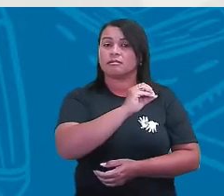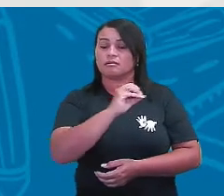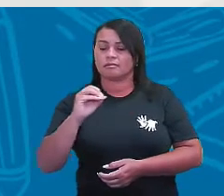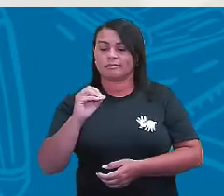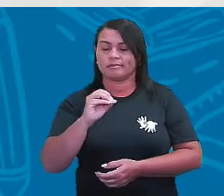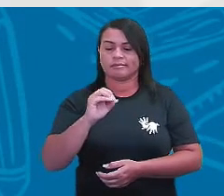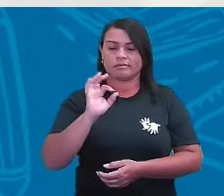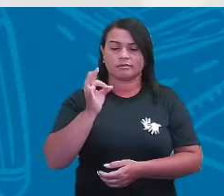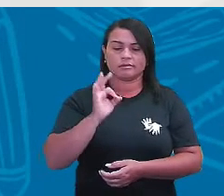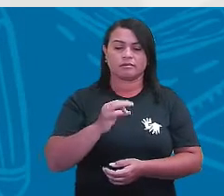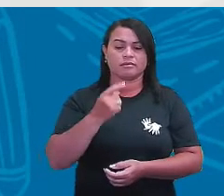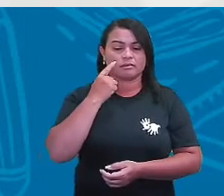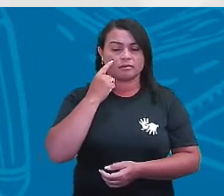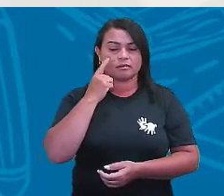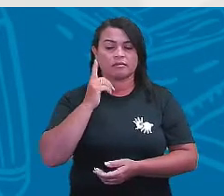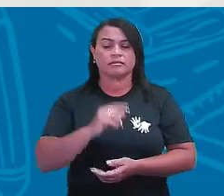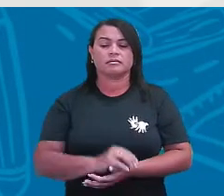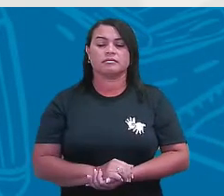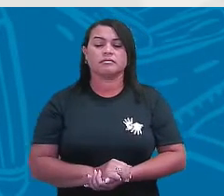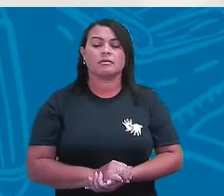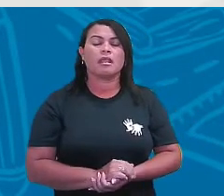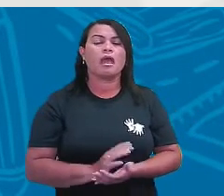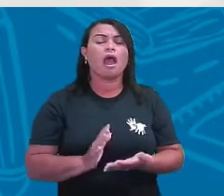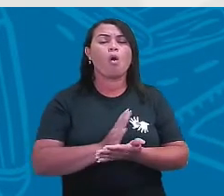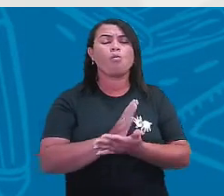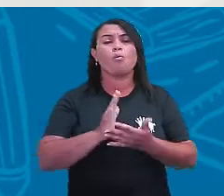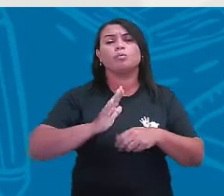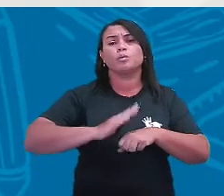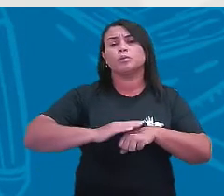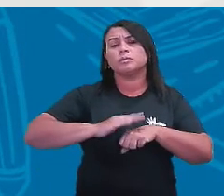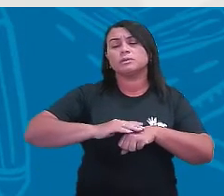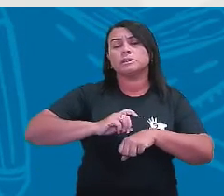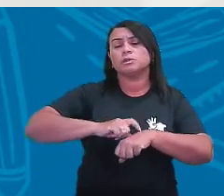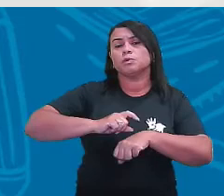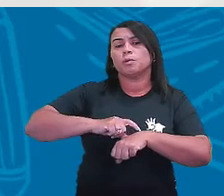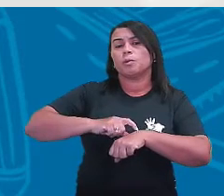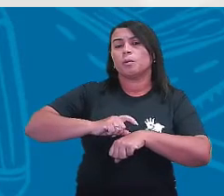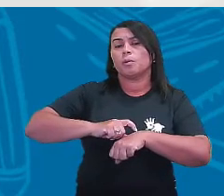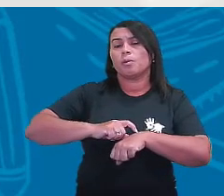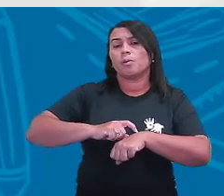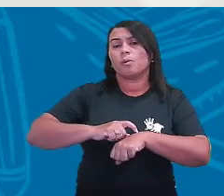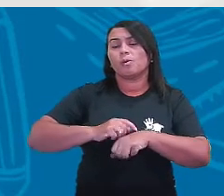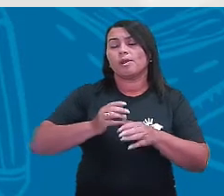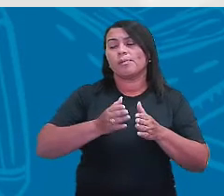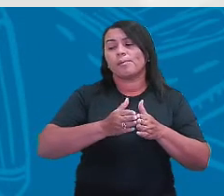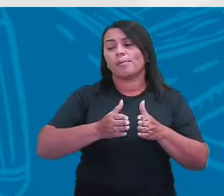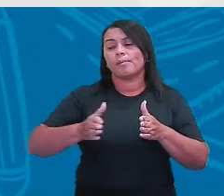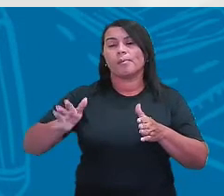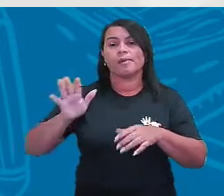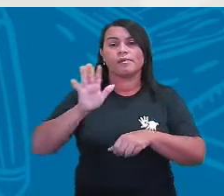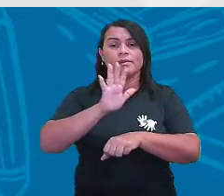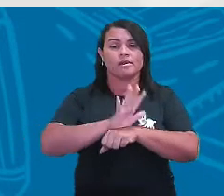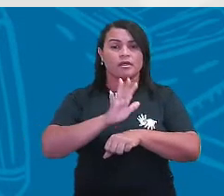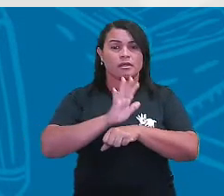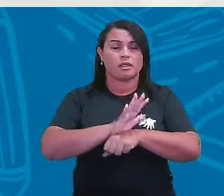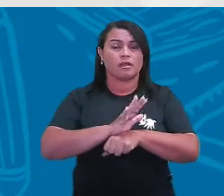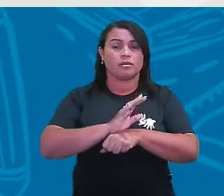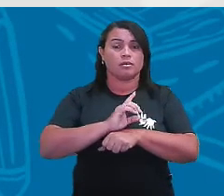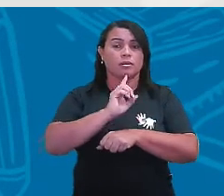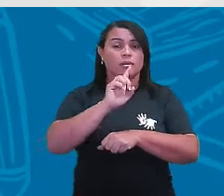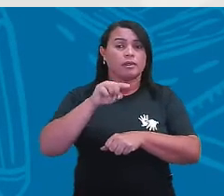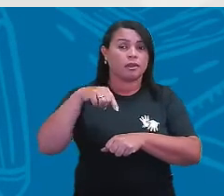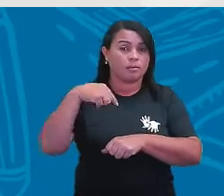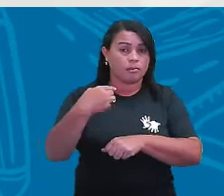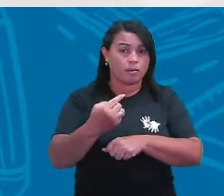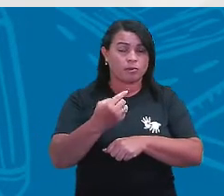tá? Então, veja algumas maneiras de dizer os horários dos períodos da tarde, ou seja, o que são depois